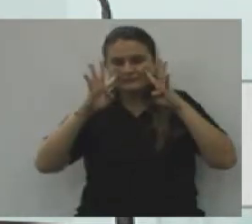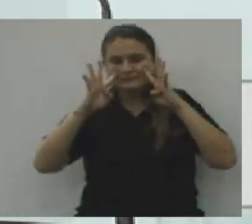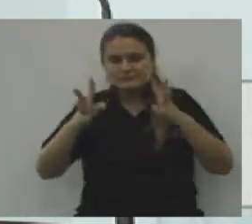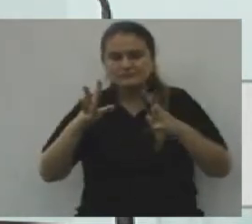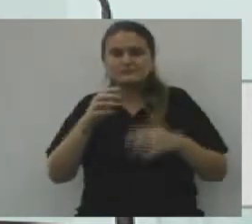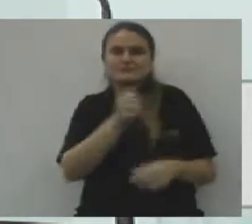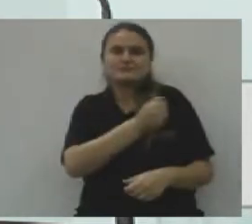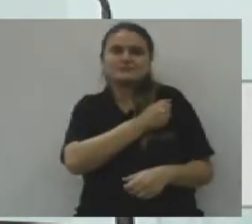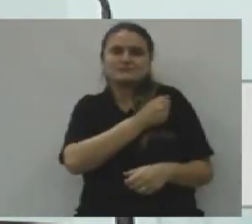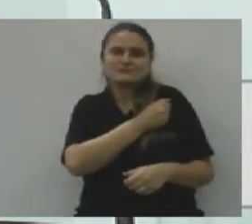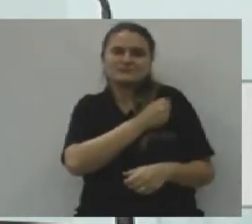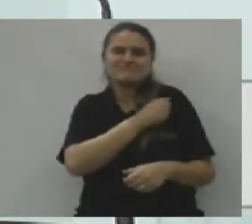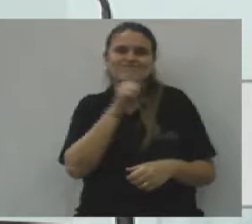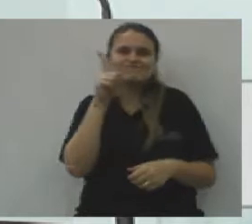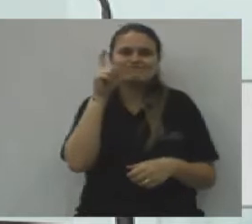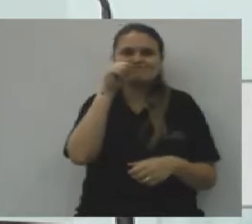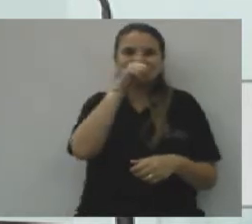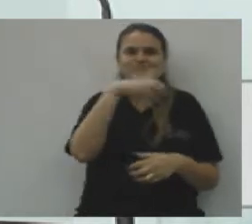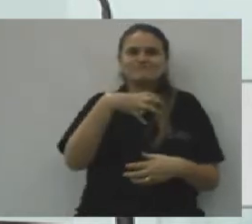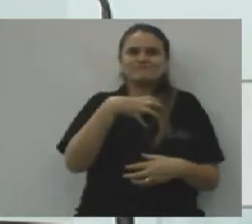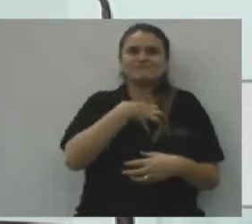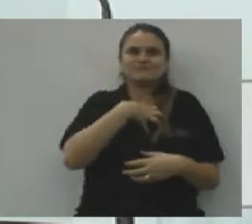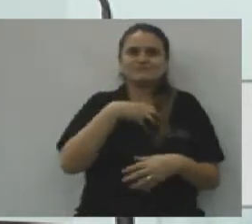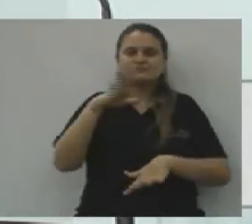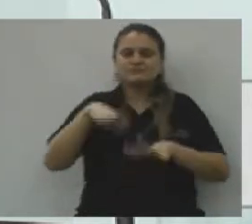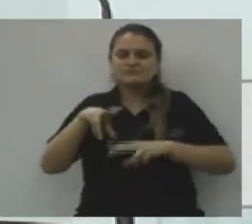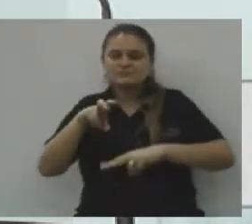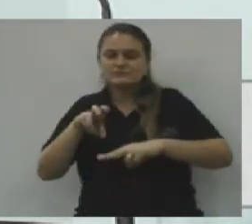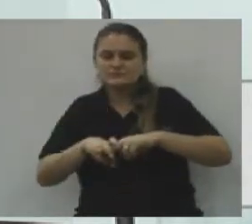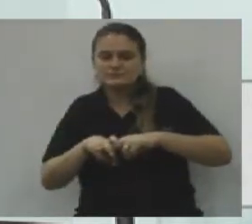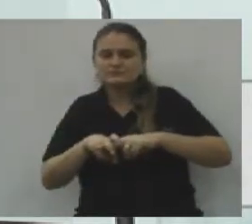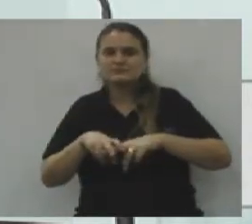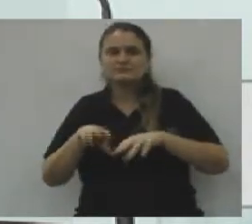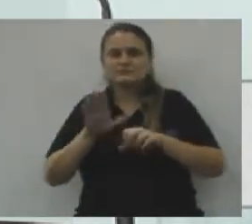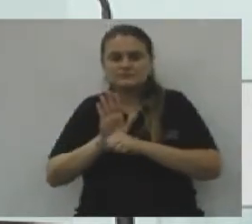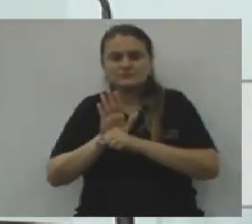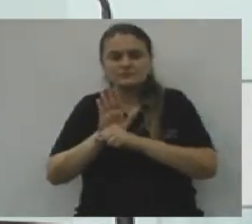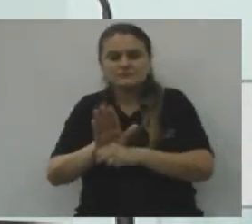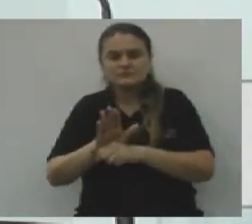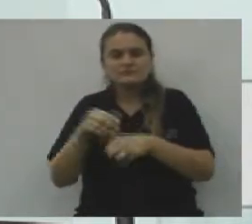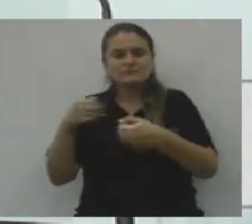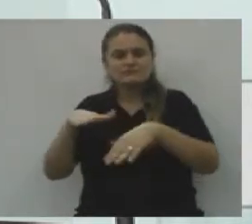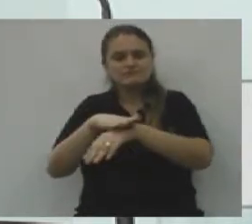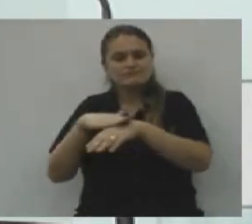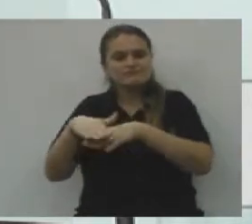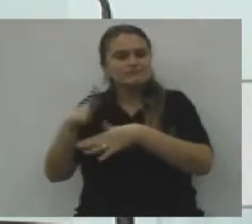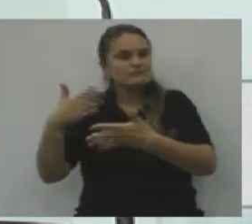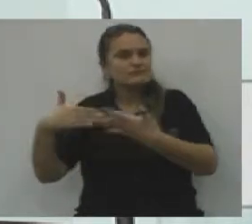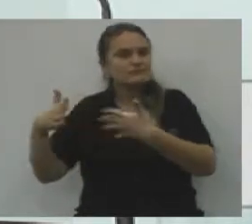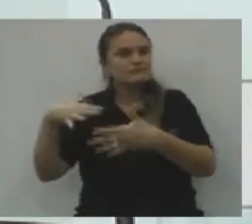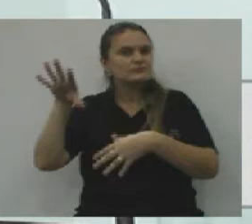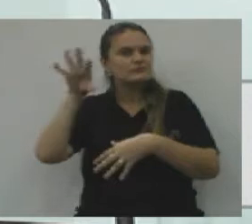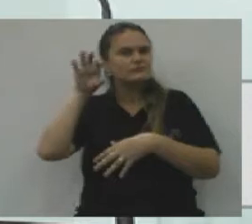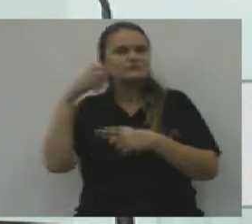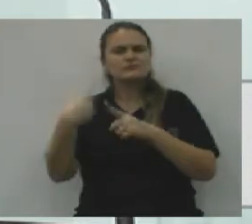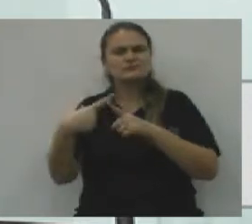realmente para trabalhar com esses, mas às vezes sentar numa hora de atividade e ouvir qual é o lamento e porquê